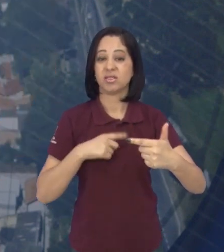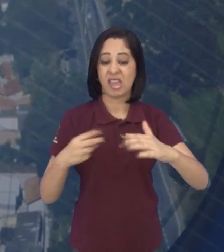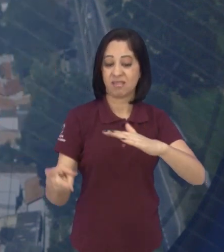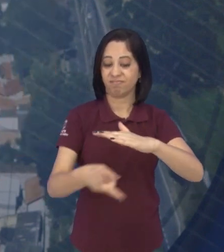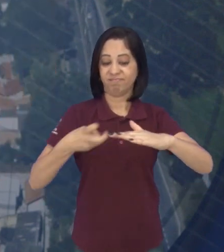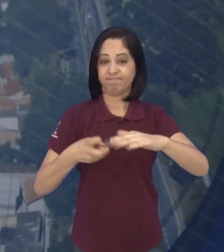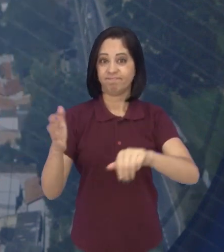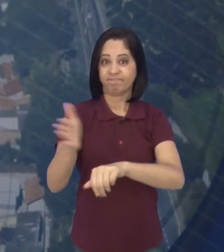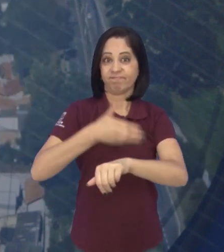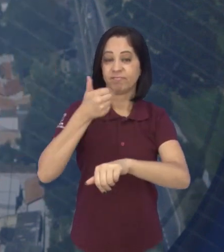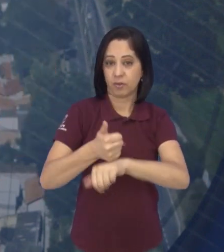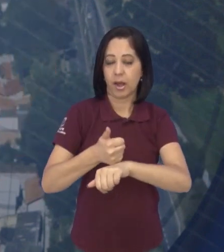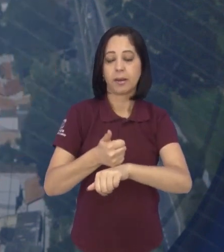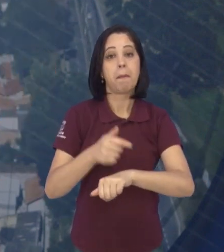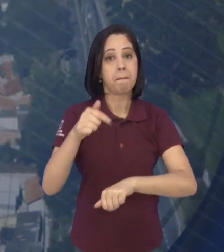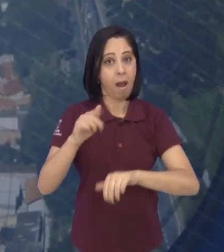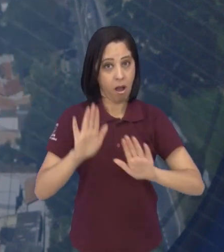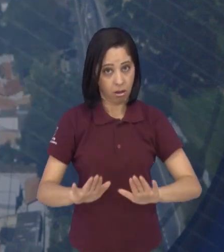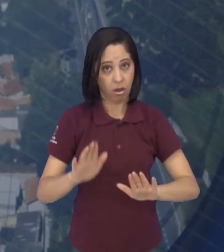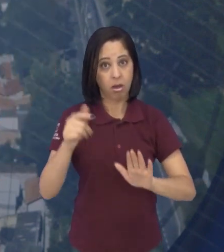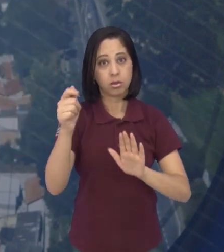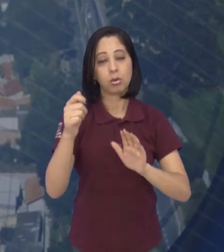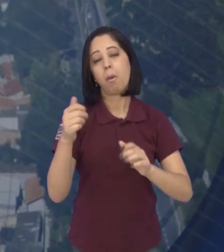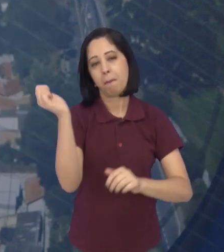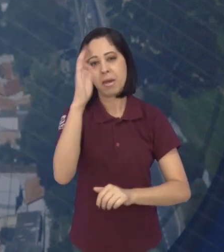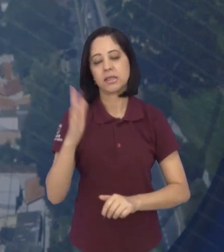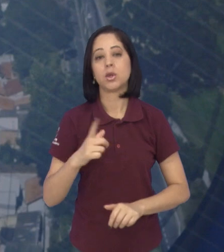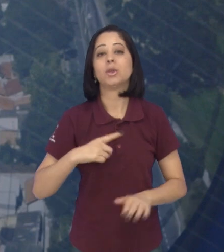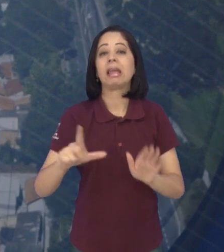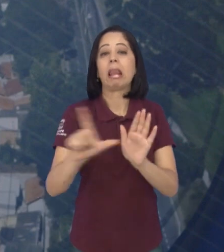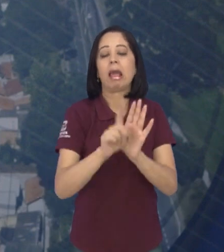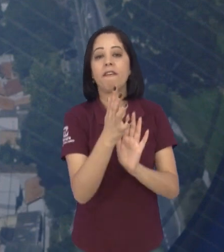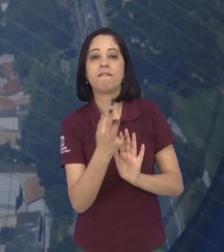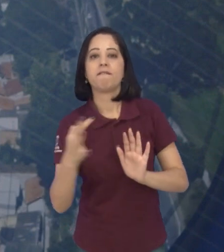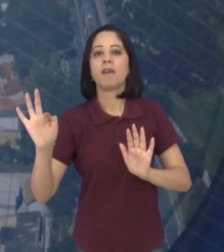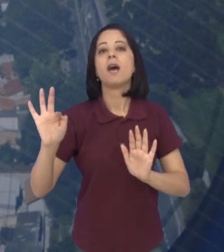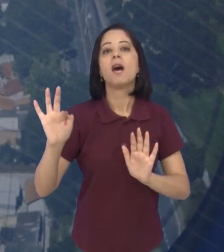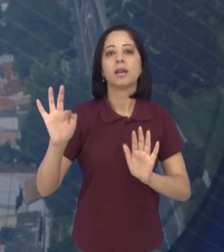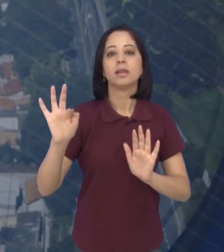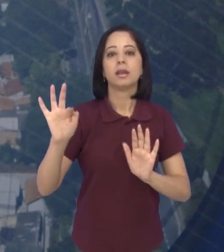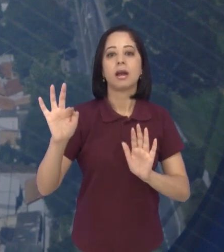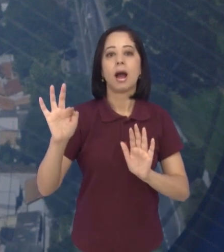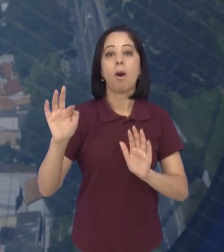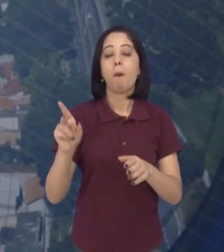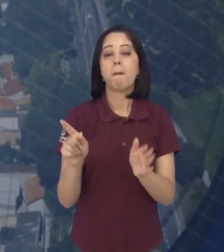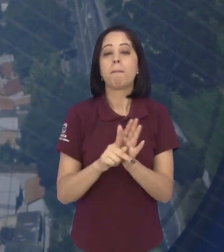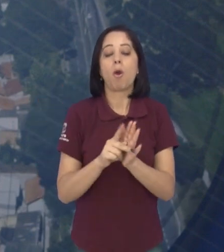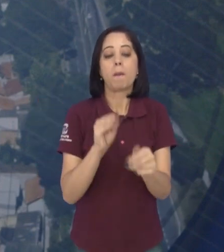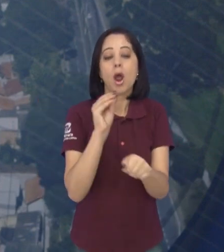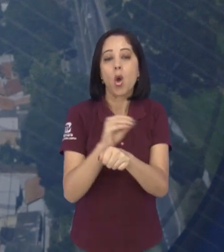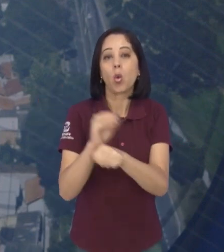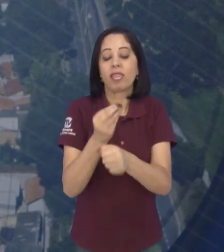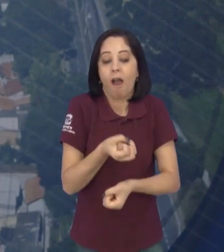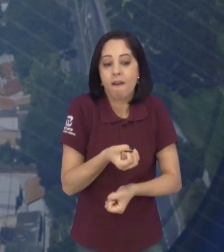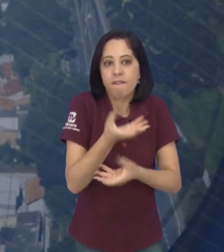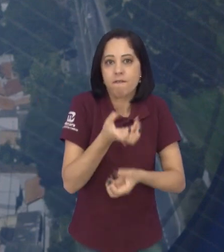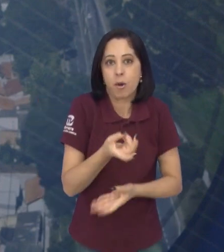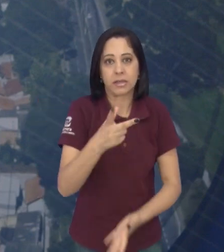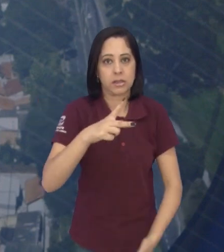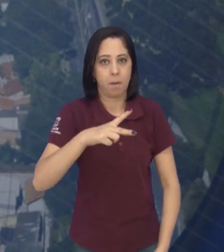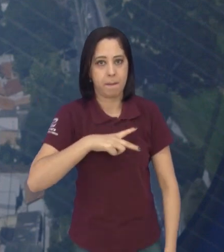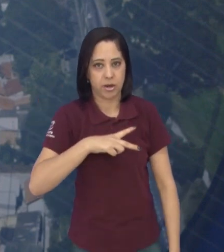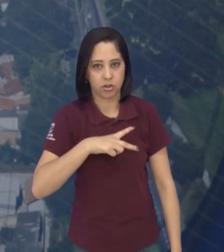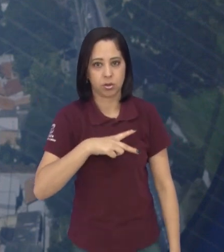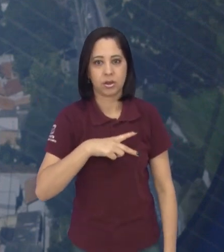também uma lei federal de proteção de dados, mas vamos repercutir primeiramente um pouquinho desses dados, né, que